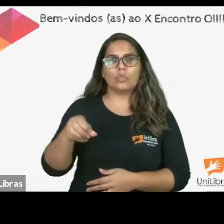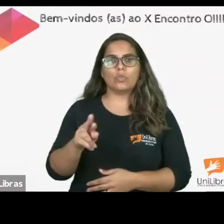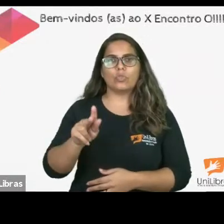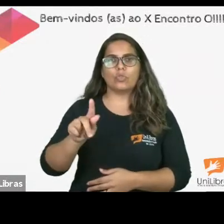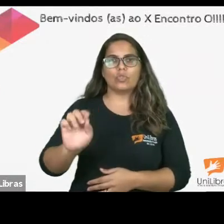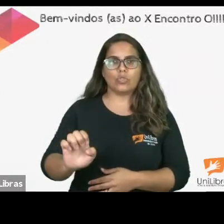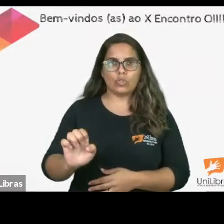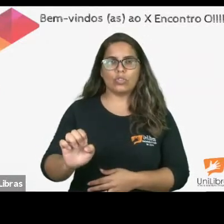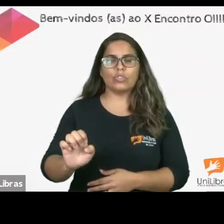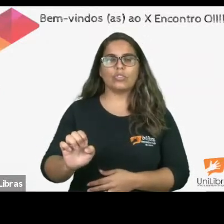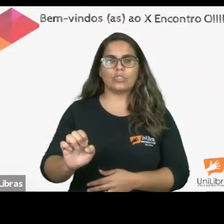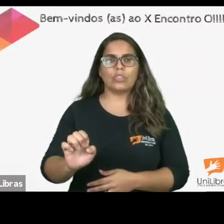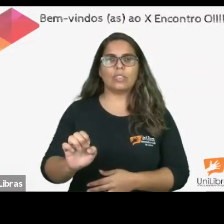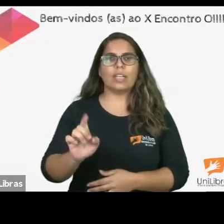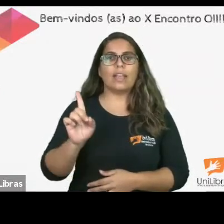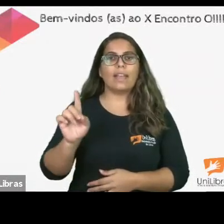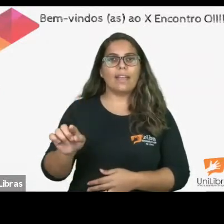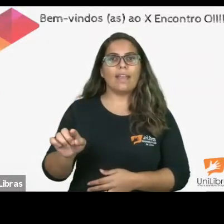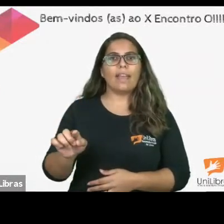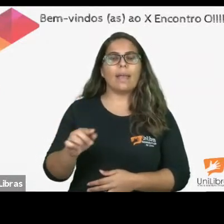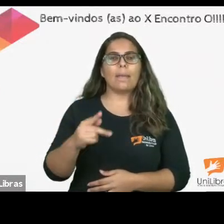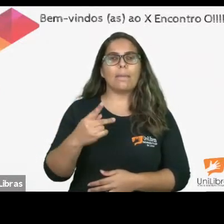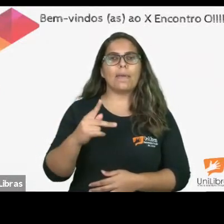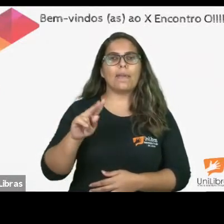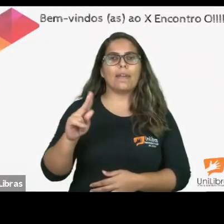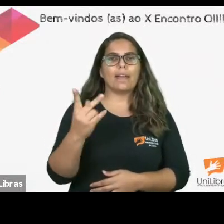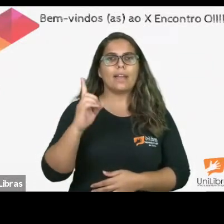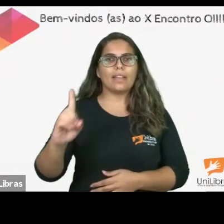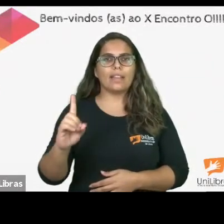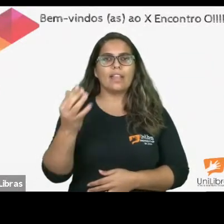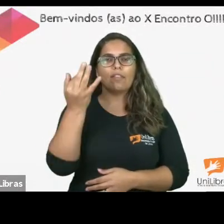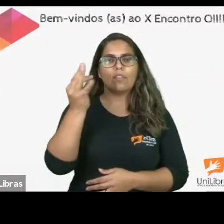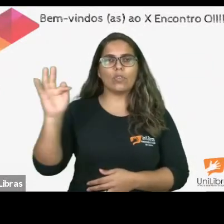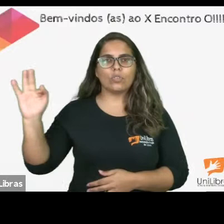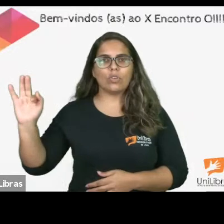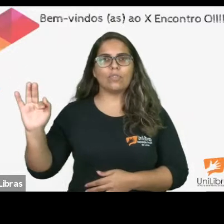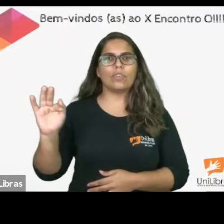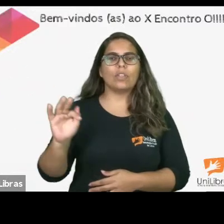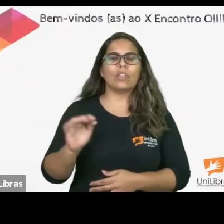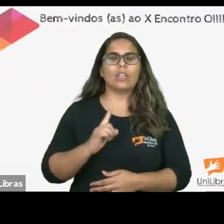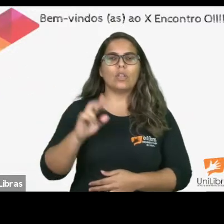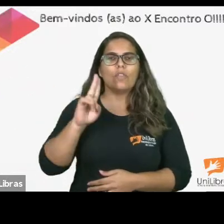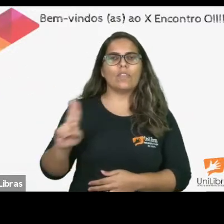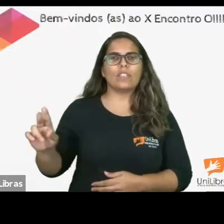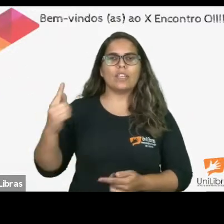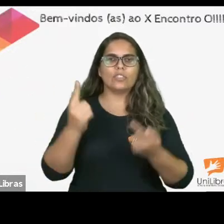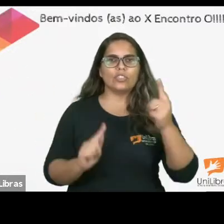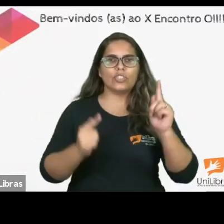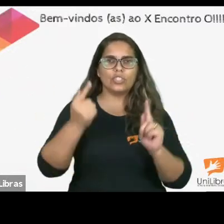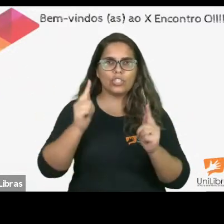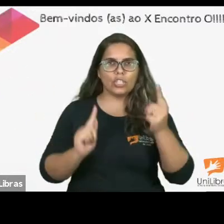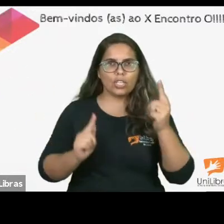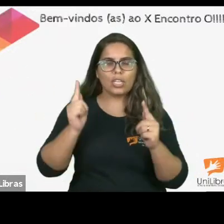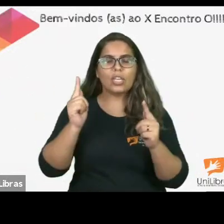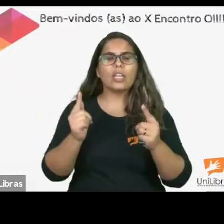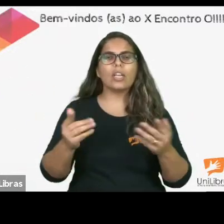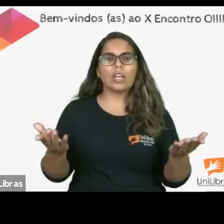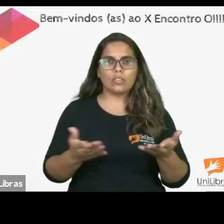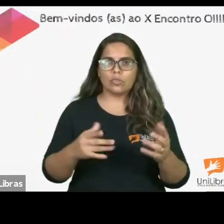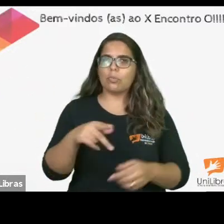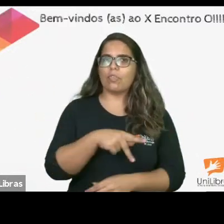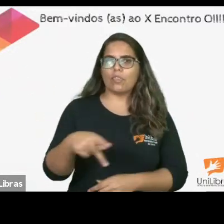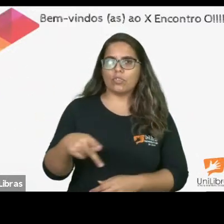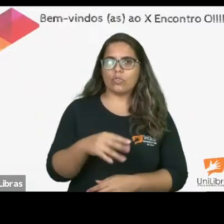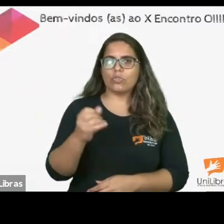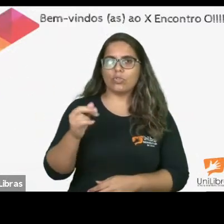Podozes Marim é PhD em Filosofia e Neurobiologia pela Universidade do Chile. Atualmente é professor